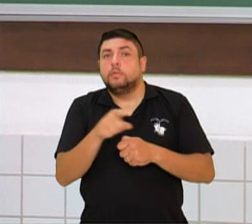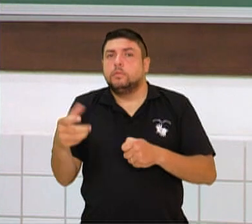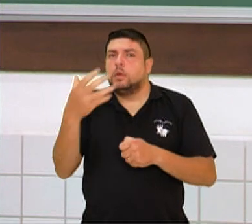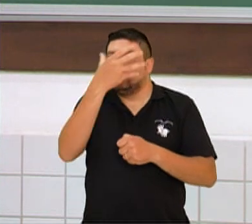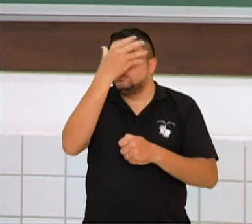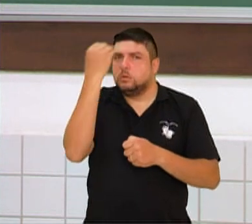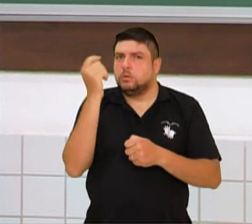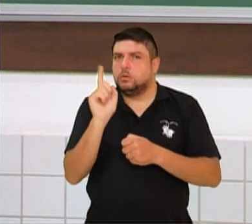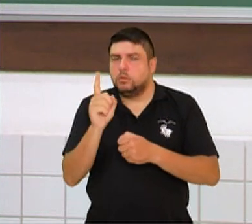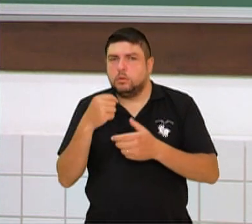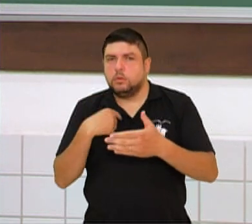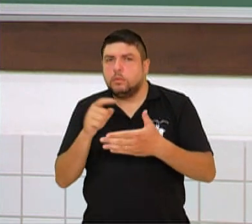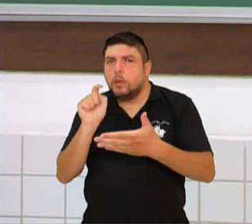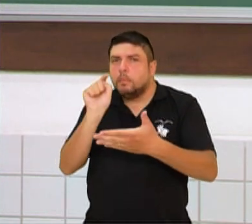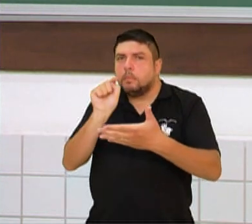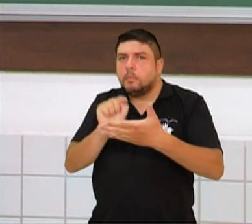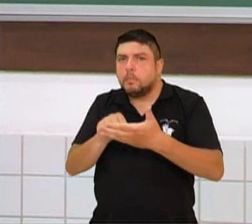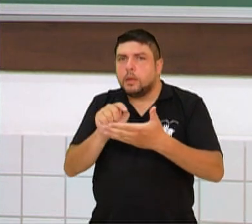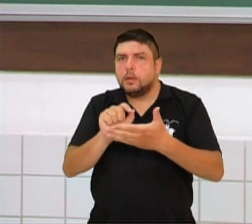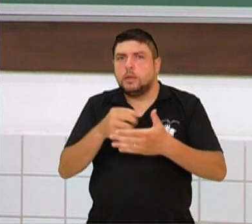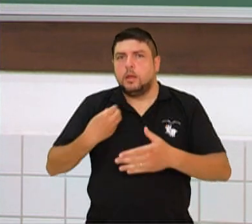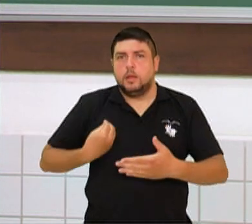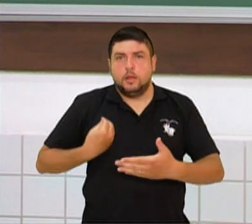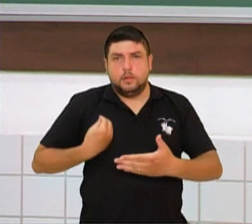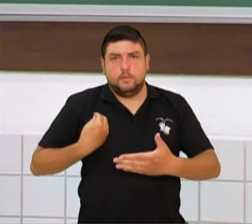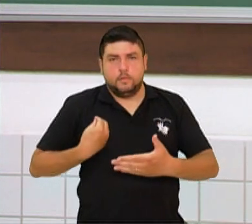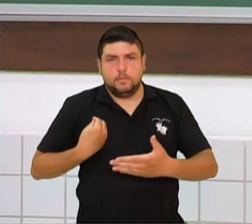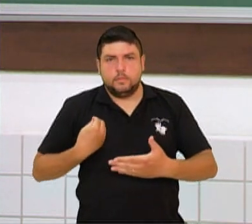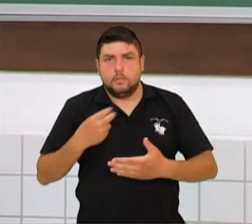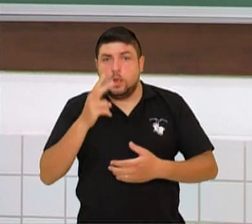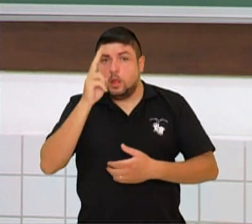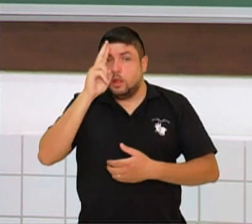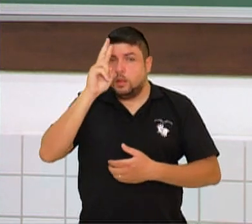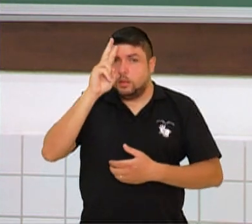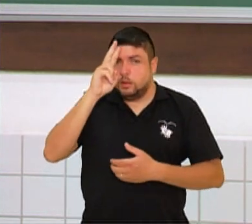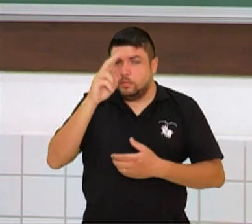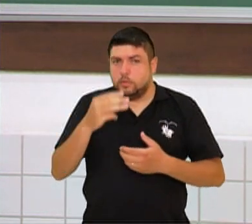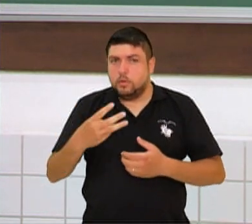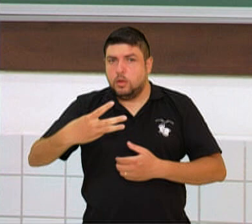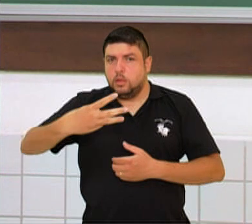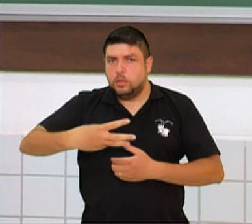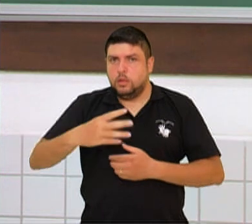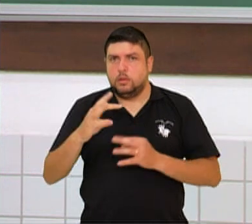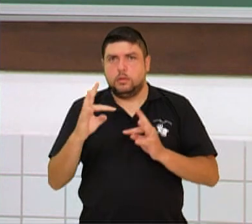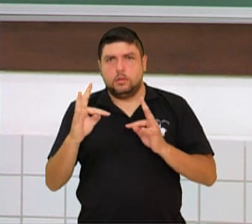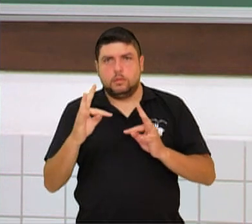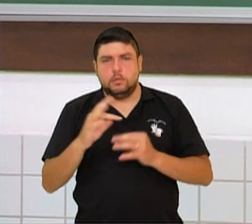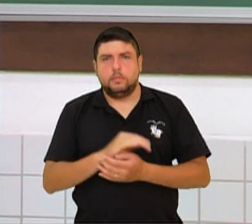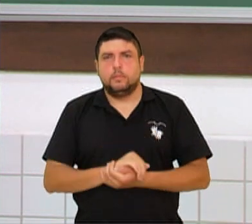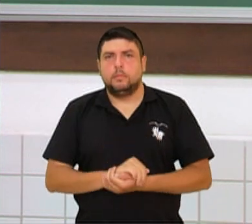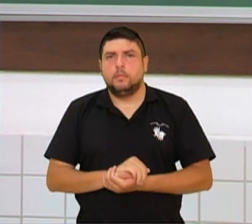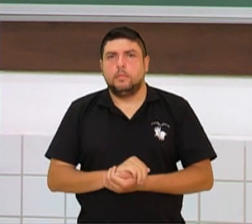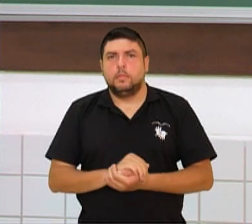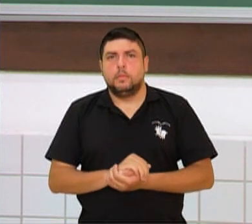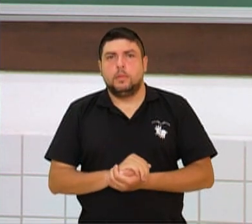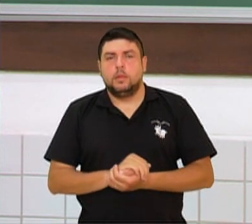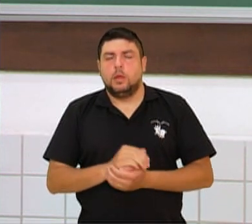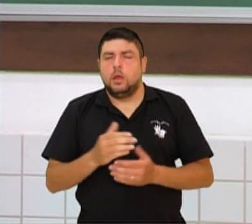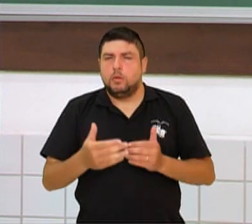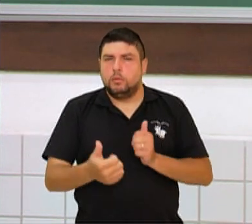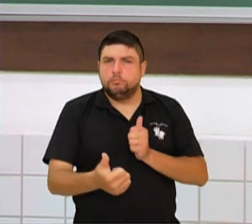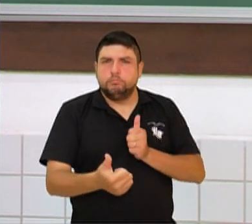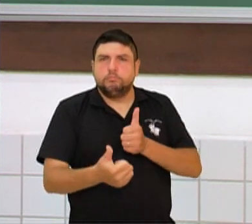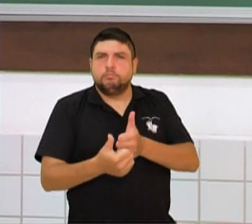clicar ali a presença, lembrando o terceiro trimestre, ok? Logo, logo estaremos aí